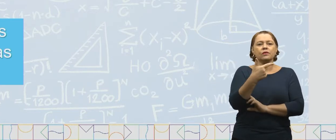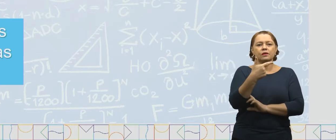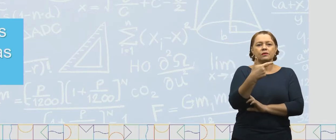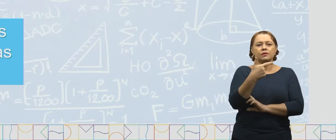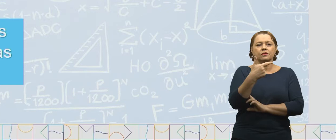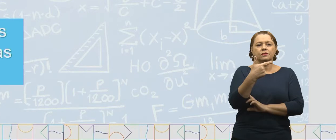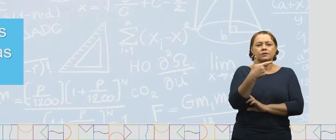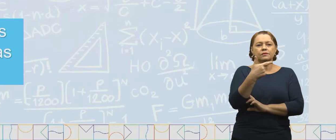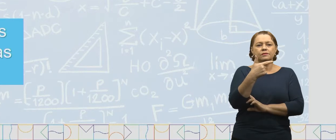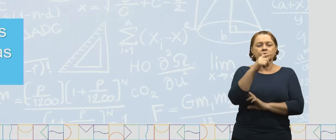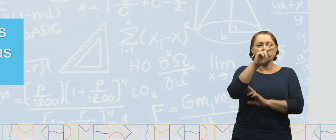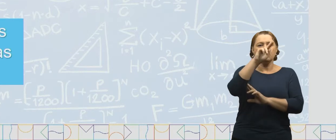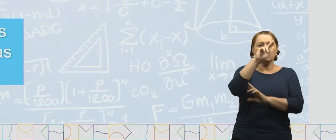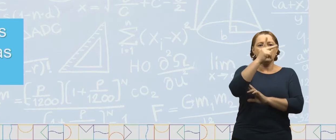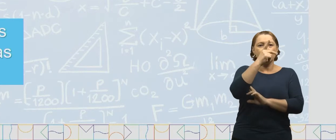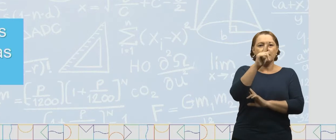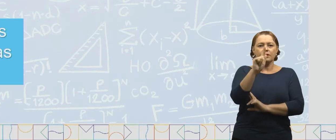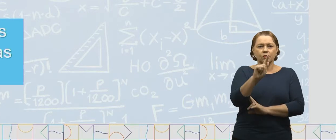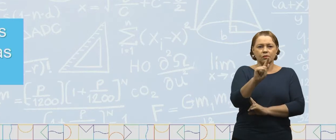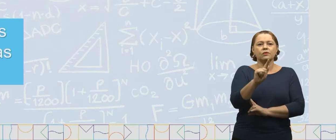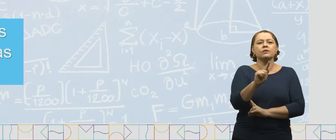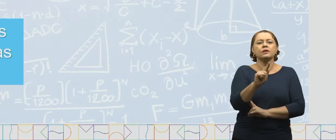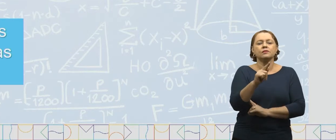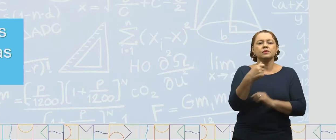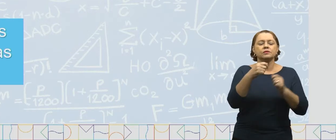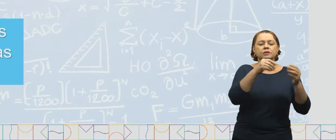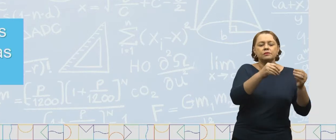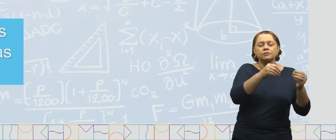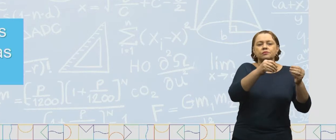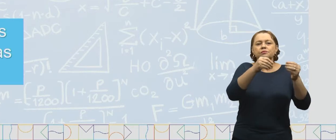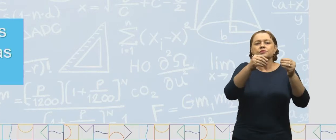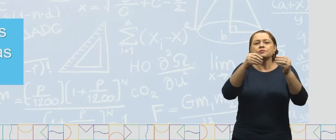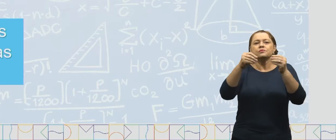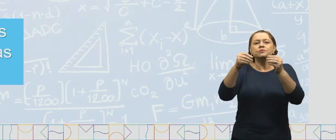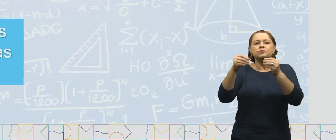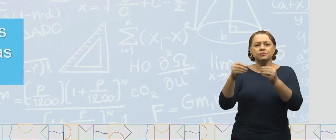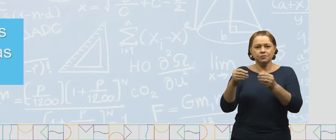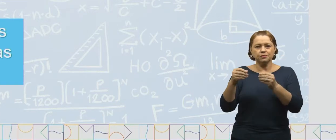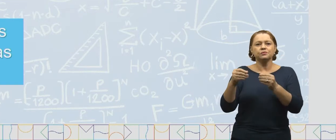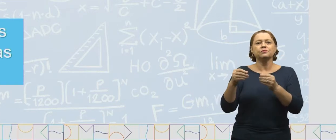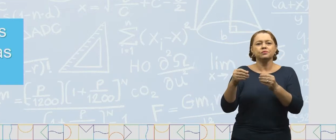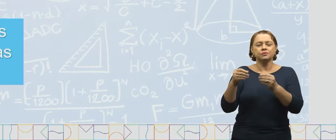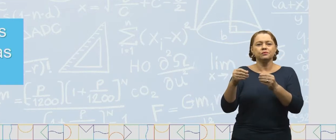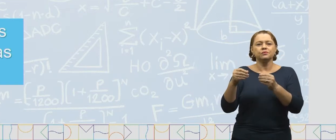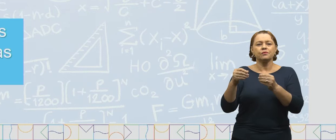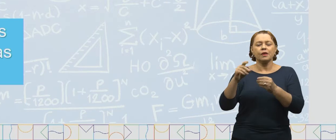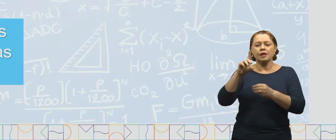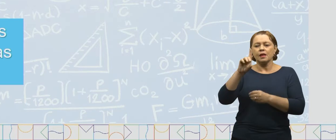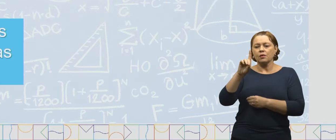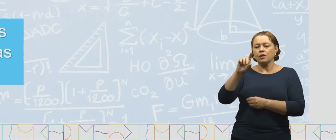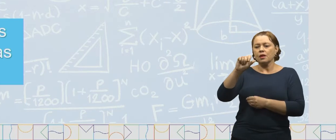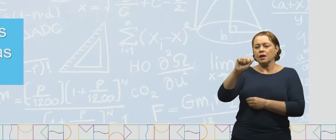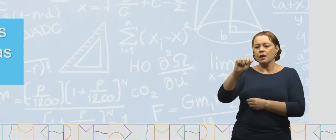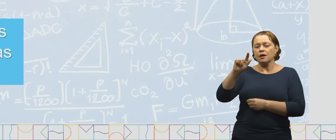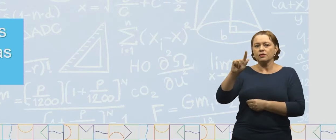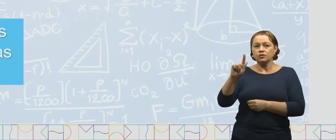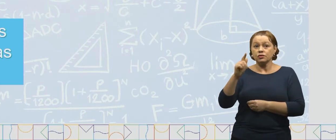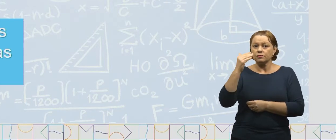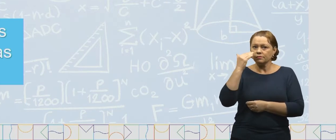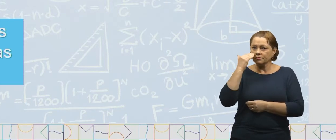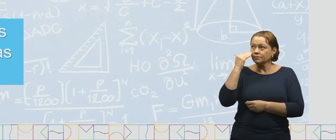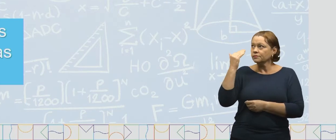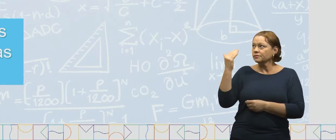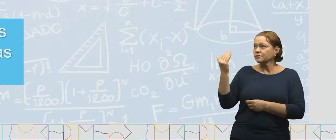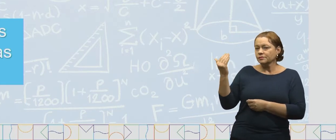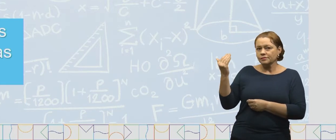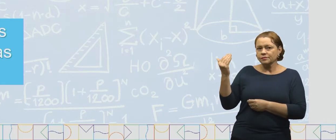abaixo do hectograma e vamos movê-lo para a direita até o decagrama. Observe, preste bem